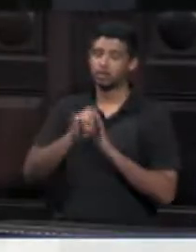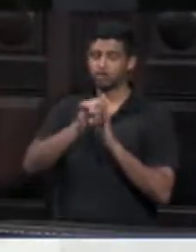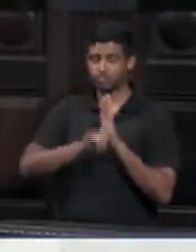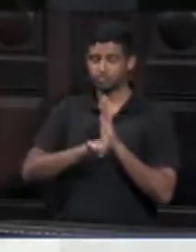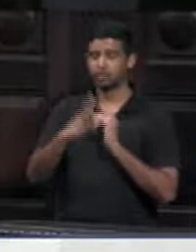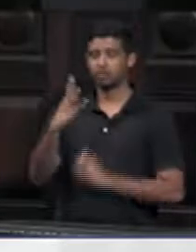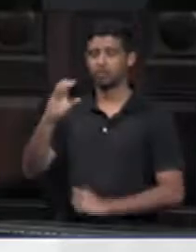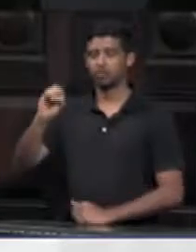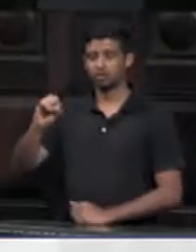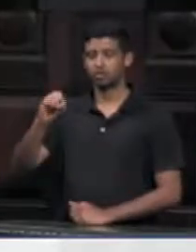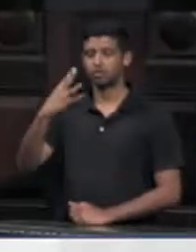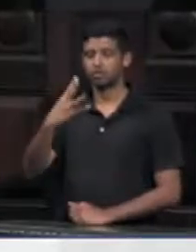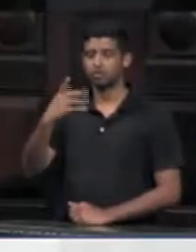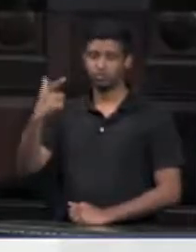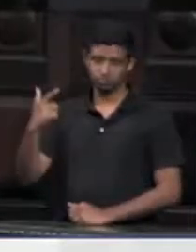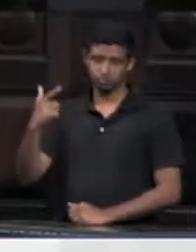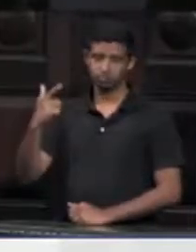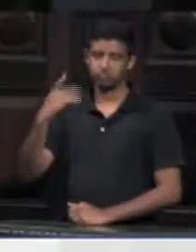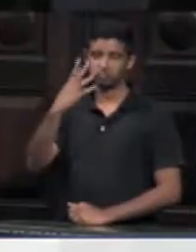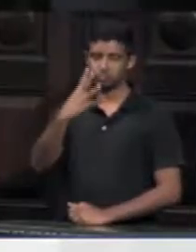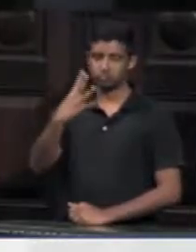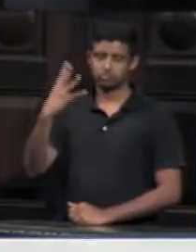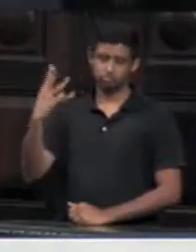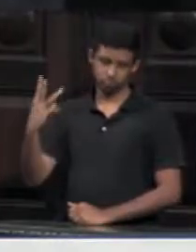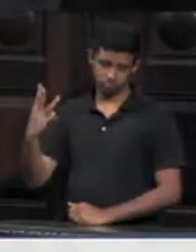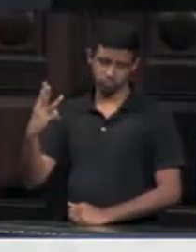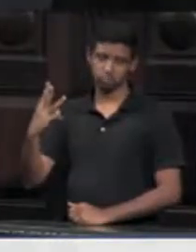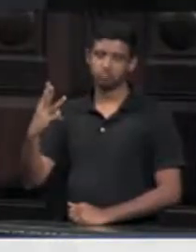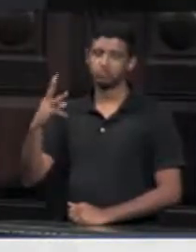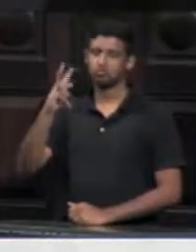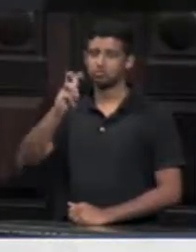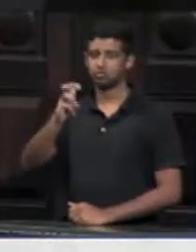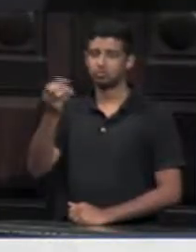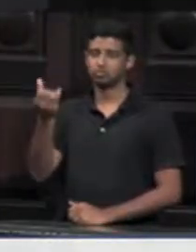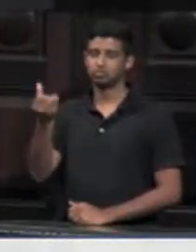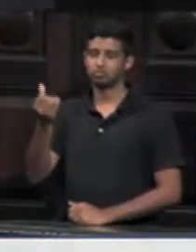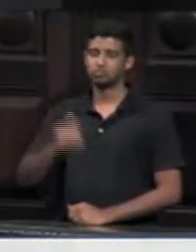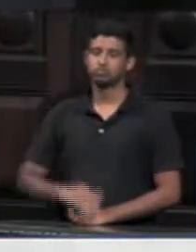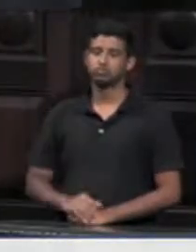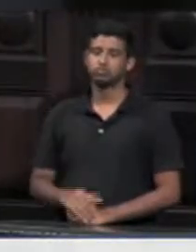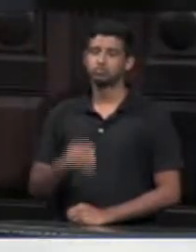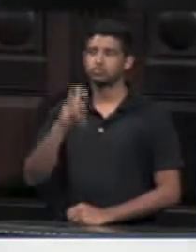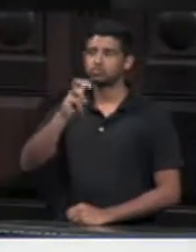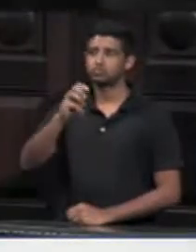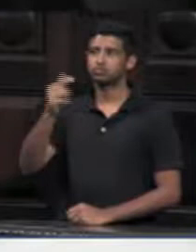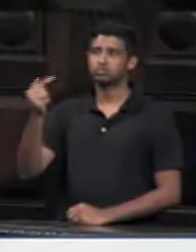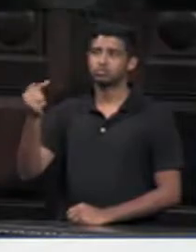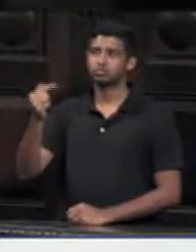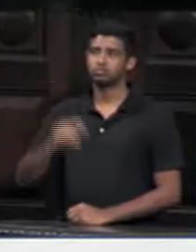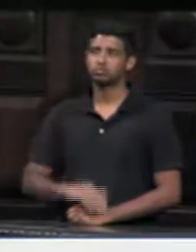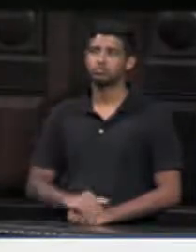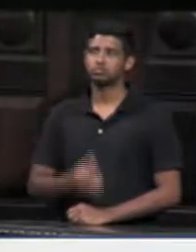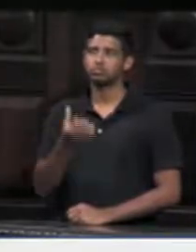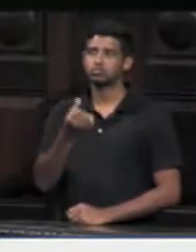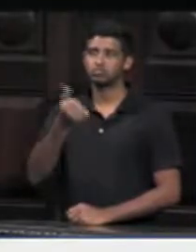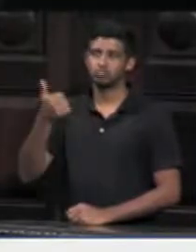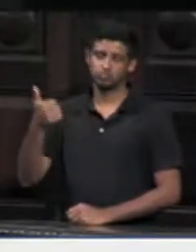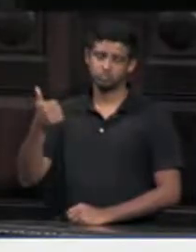40, 42, 43, 56, 57,